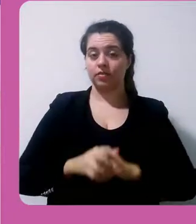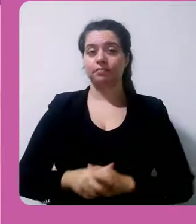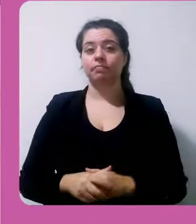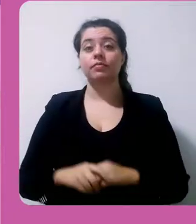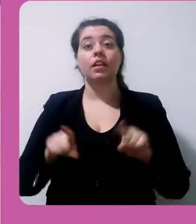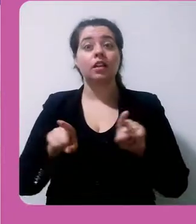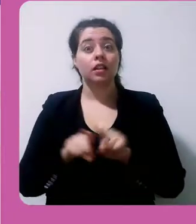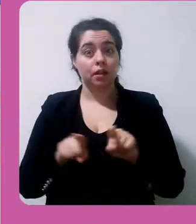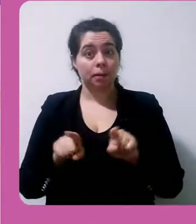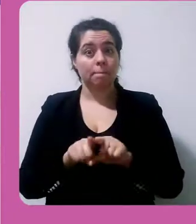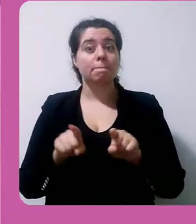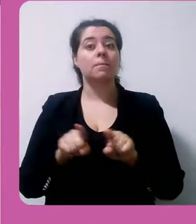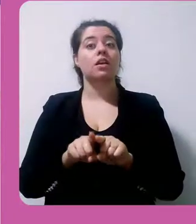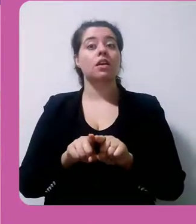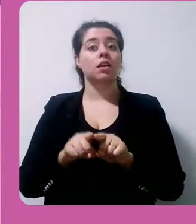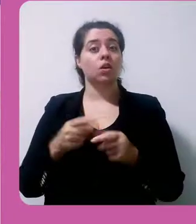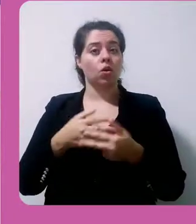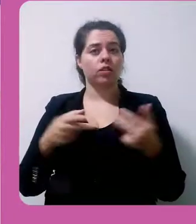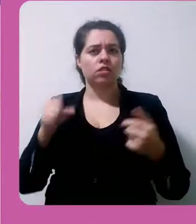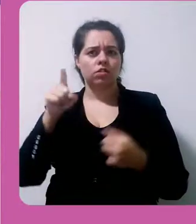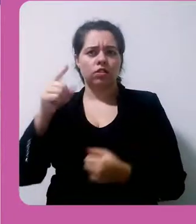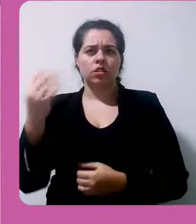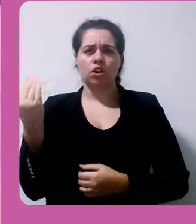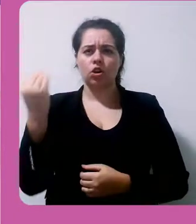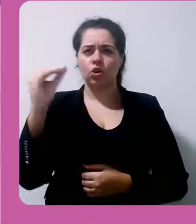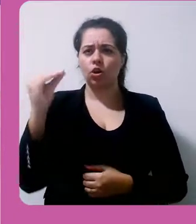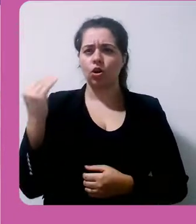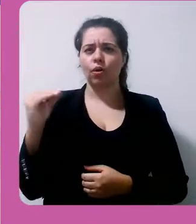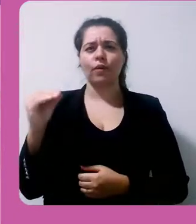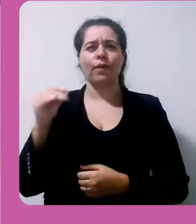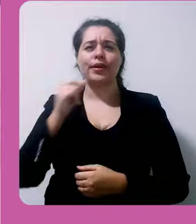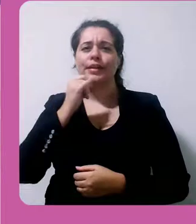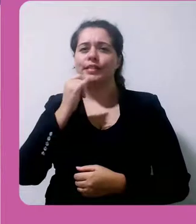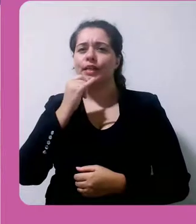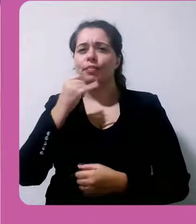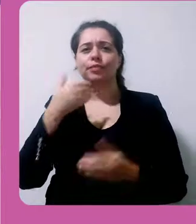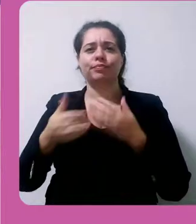com uma tentativa de